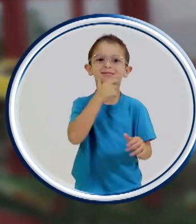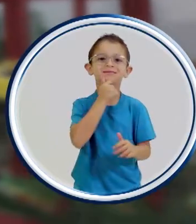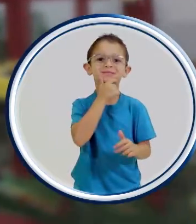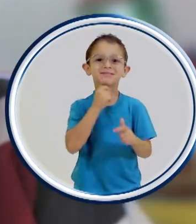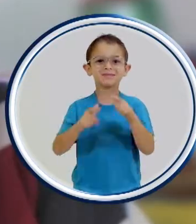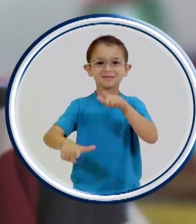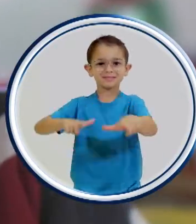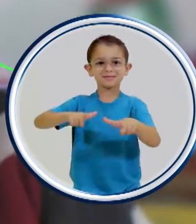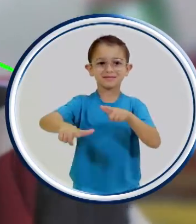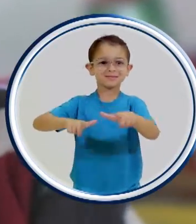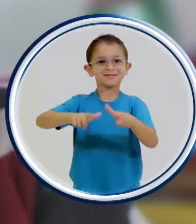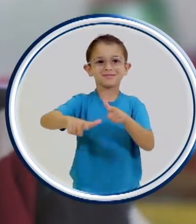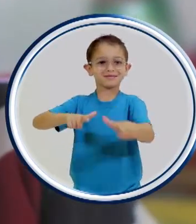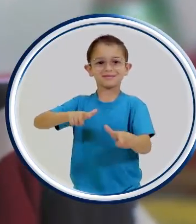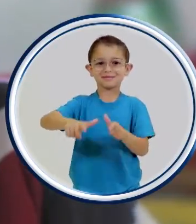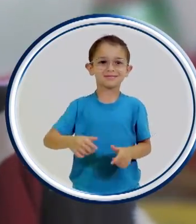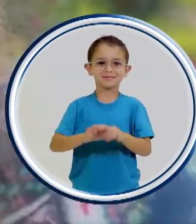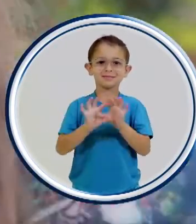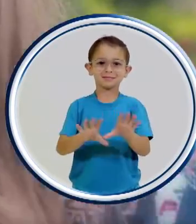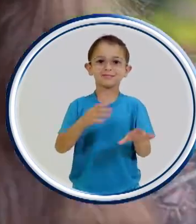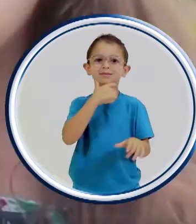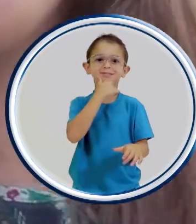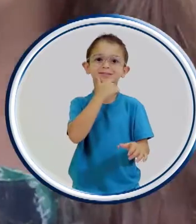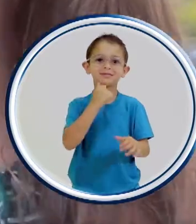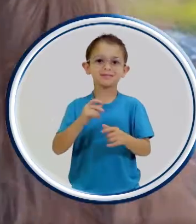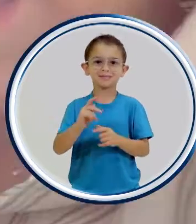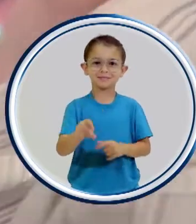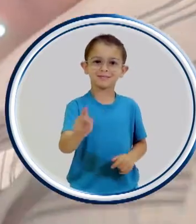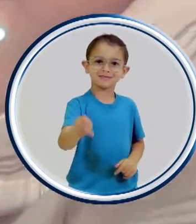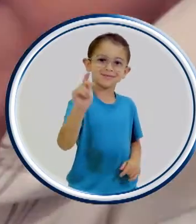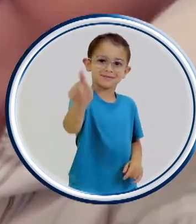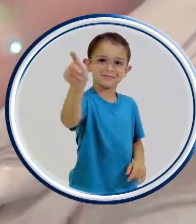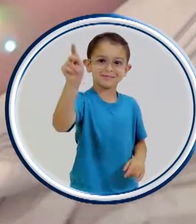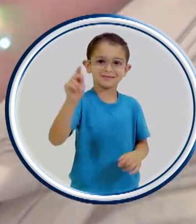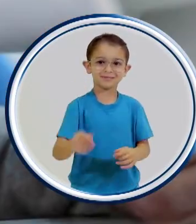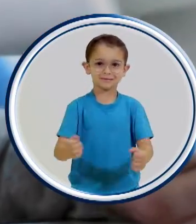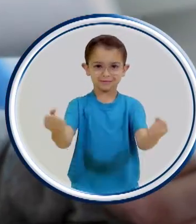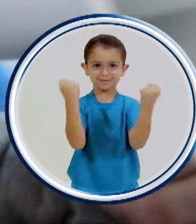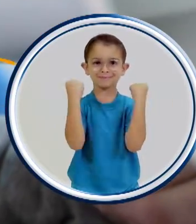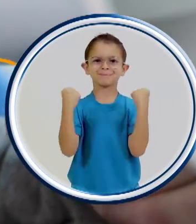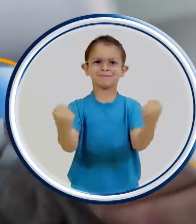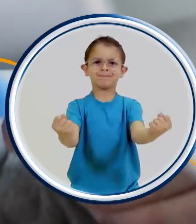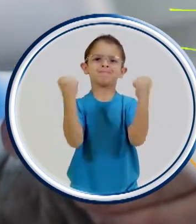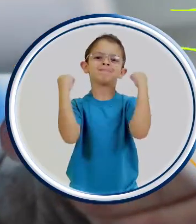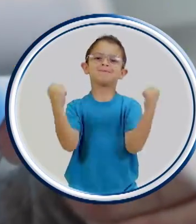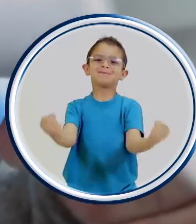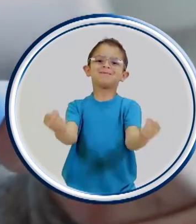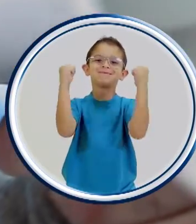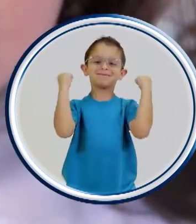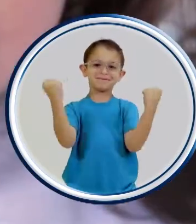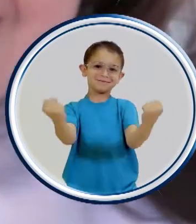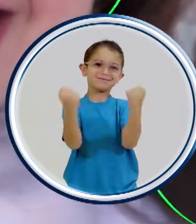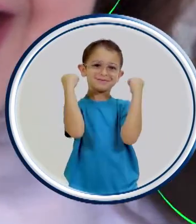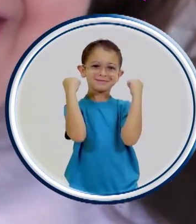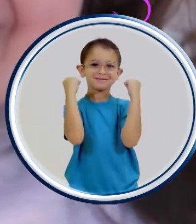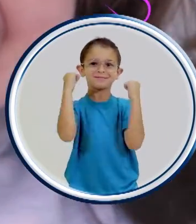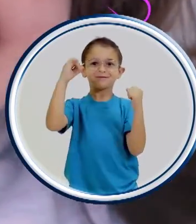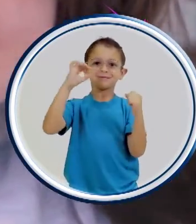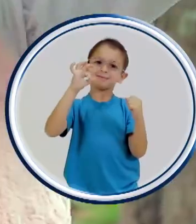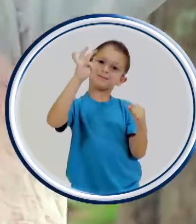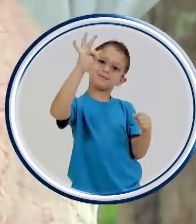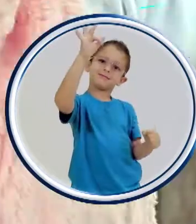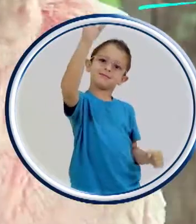Deixa o homem trabalhar, deixa o homem ir em frente, com a força e a